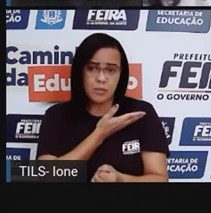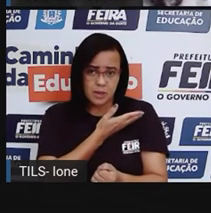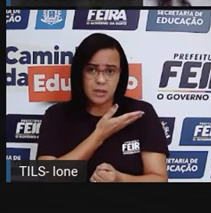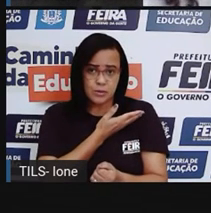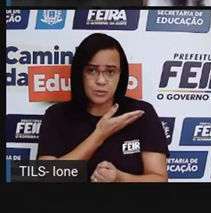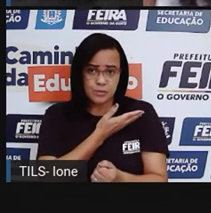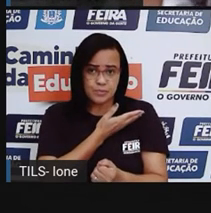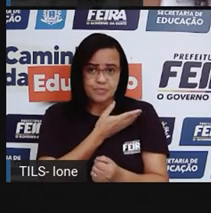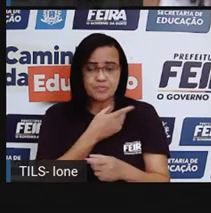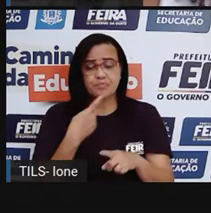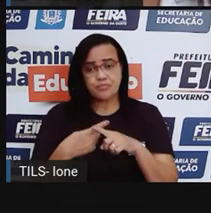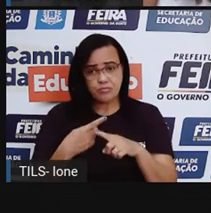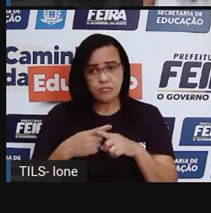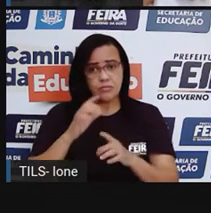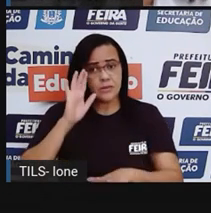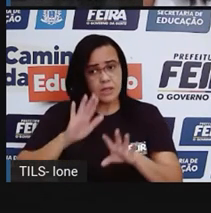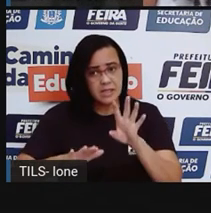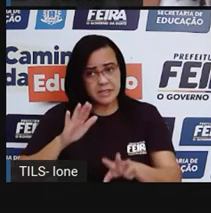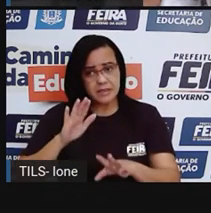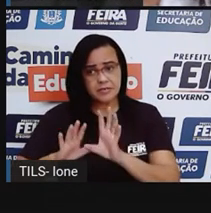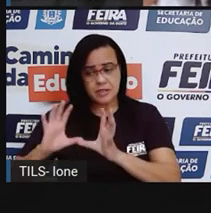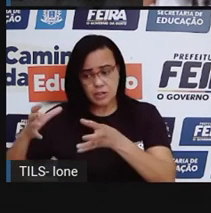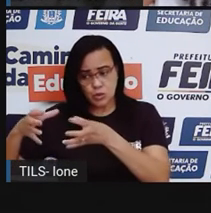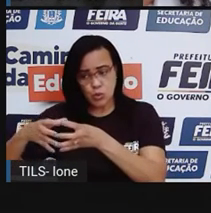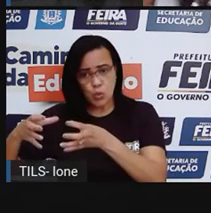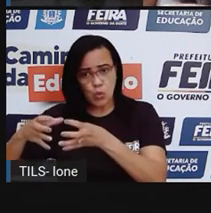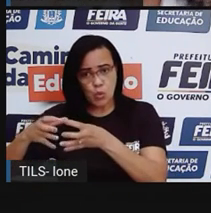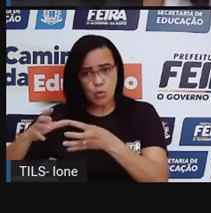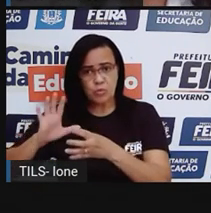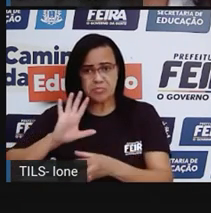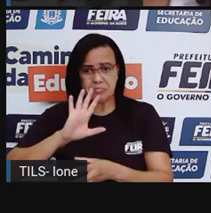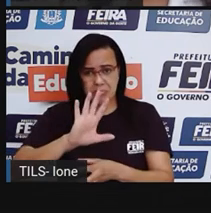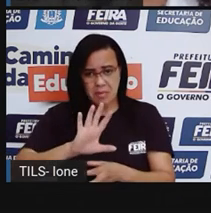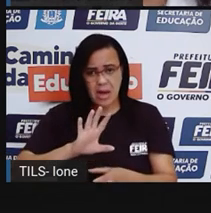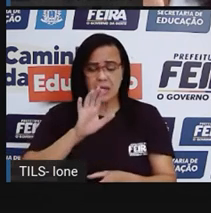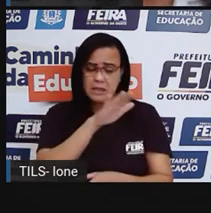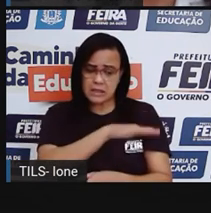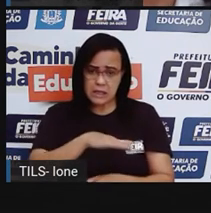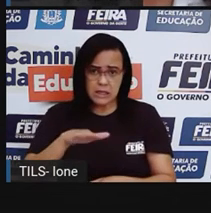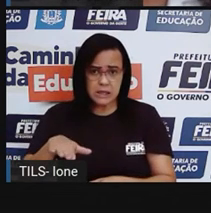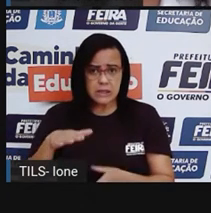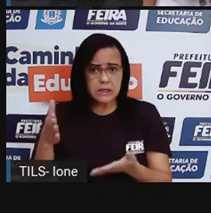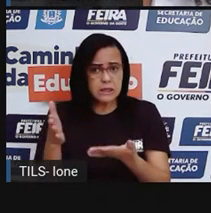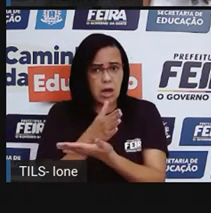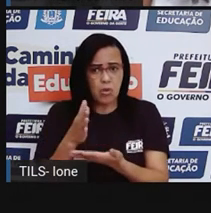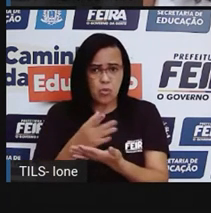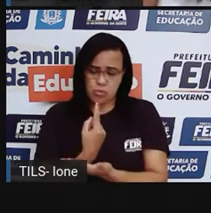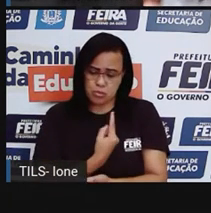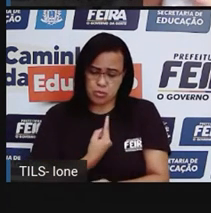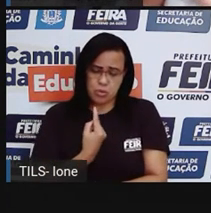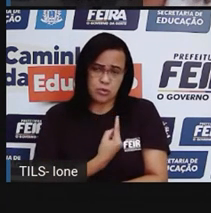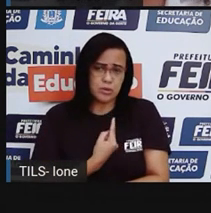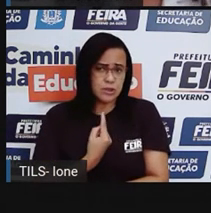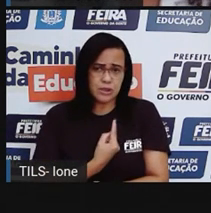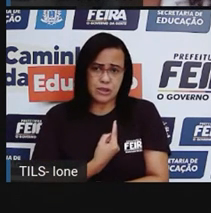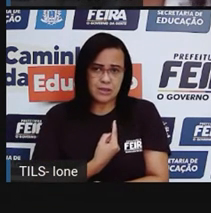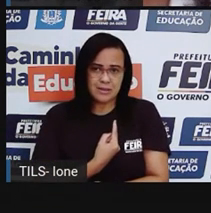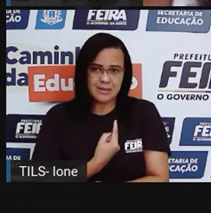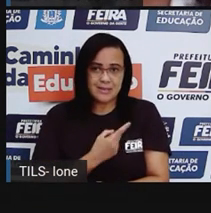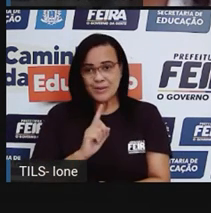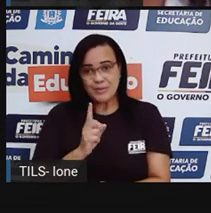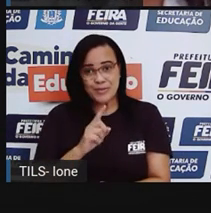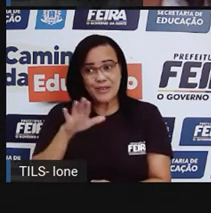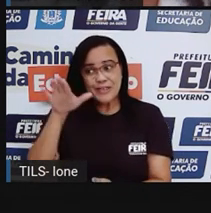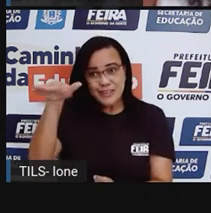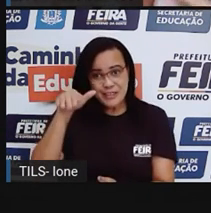lá de fora, né? Então, que tal convidar todas as crianças para brincarem juntas, né? Não deixar ninguém de fora,